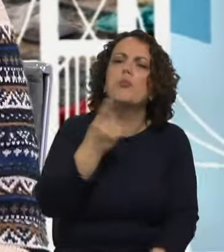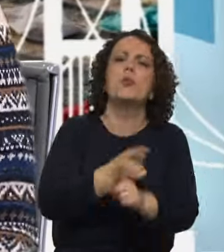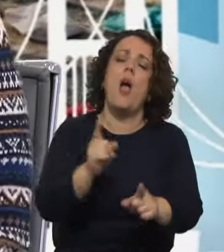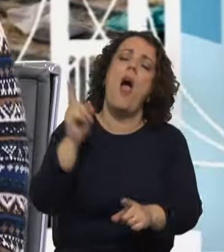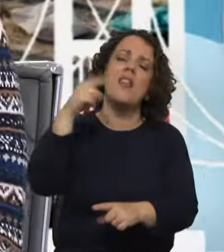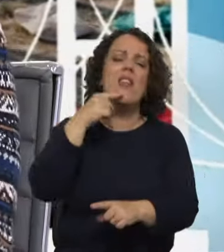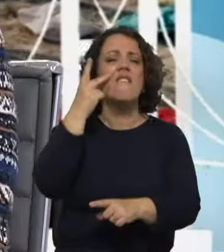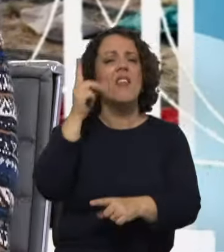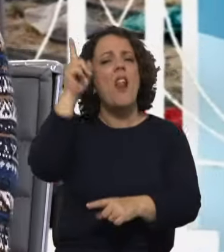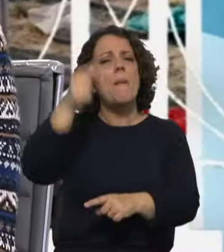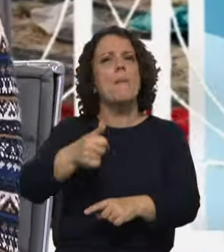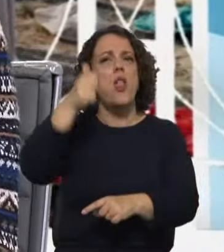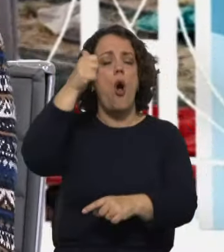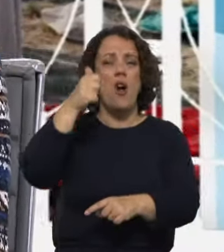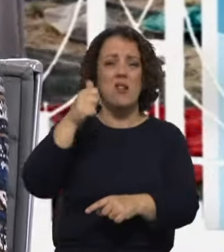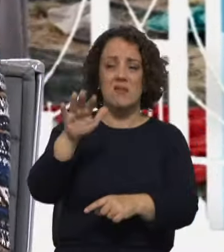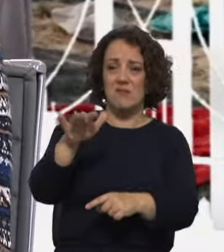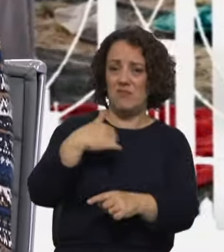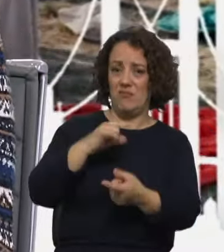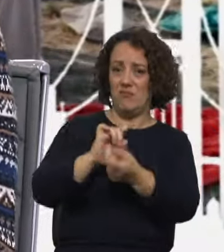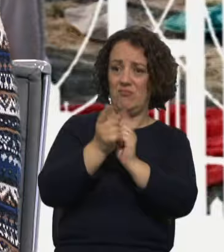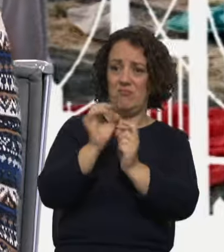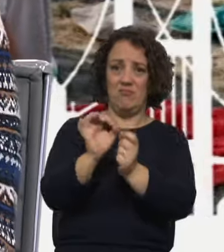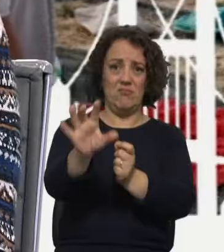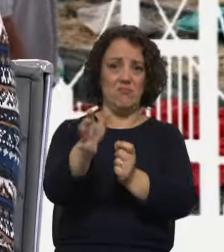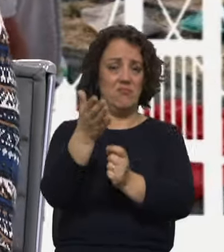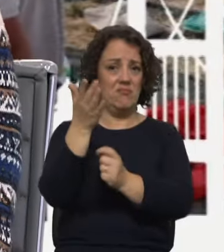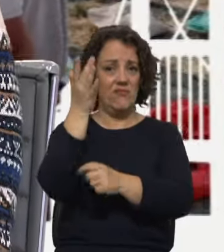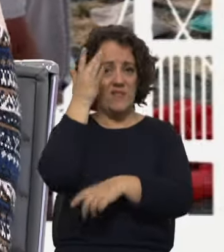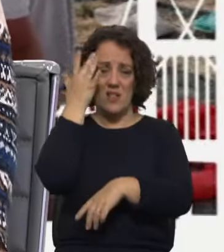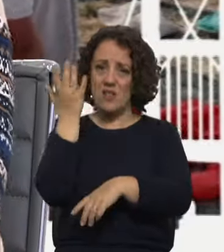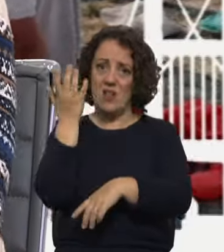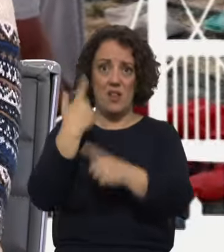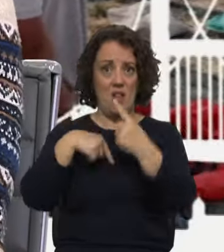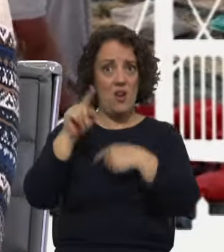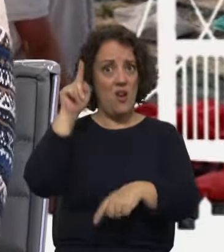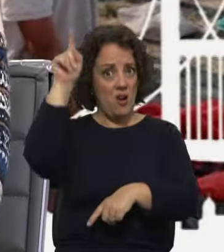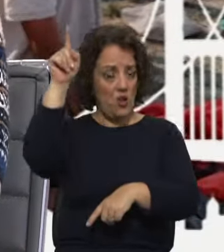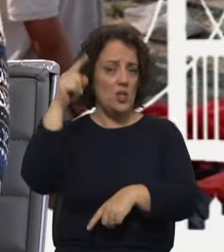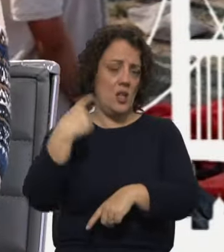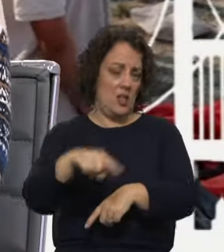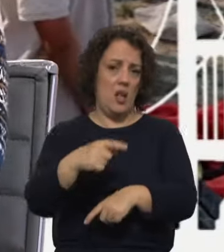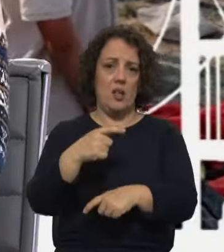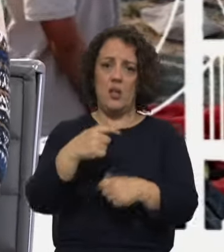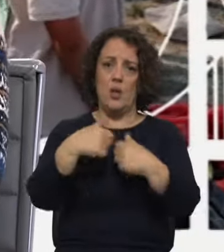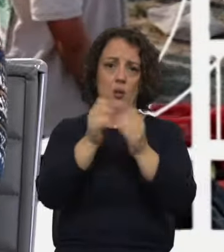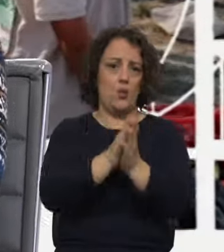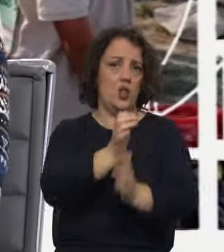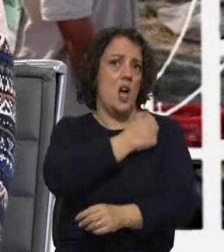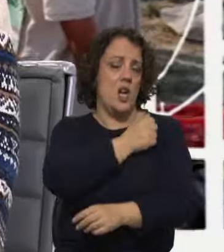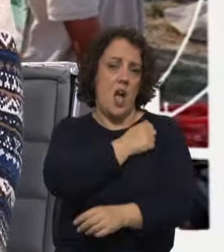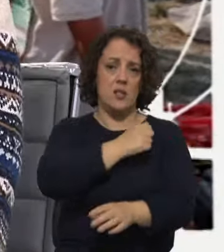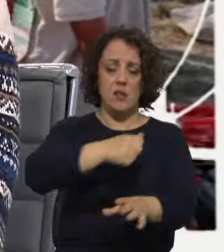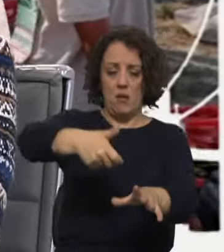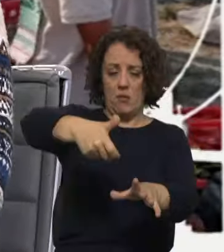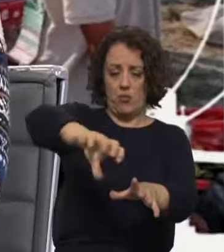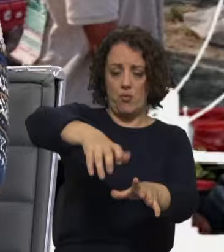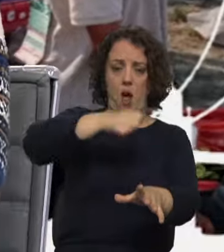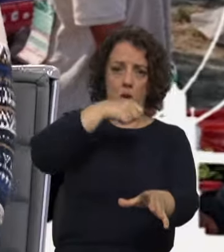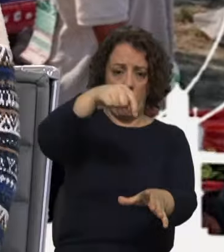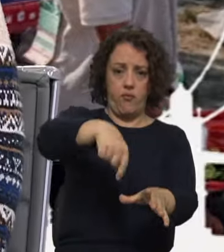vida lá é melhor e eu disse um exemplo muito prático para mim que é sim nós lá temos a temos toda a gente tem torneiras em casa e a água sai das torneiras